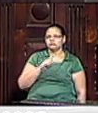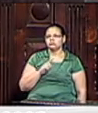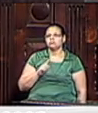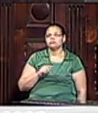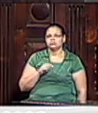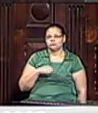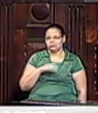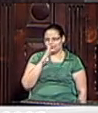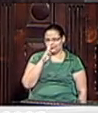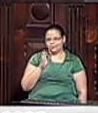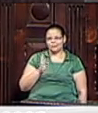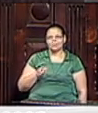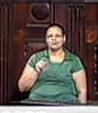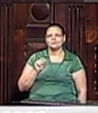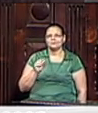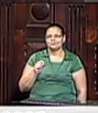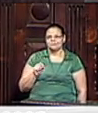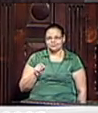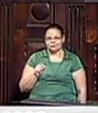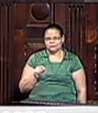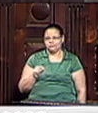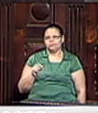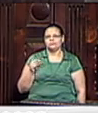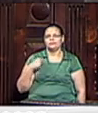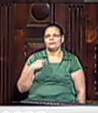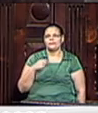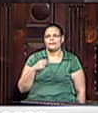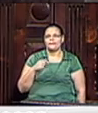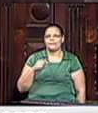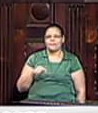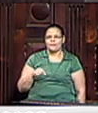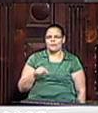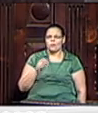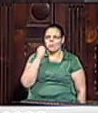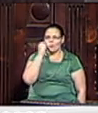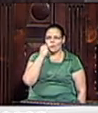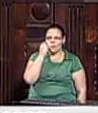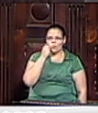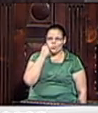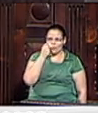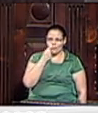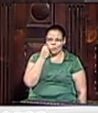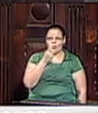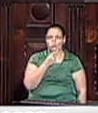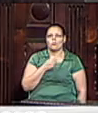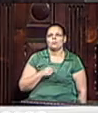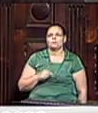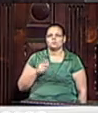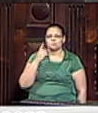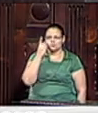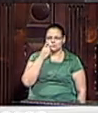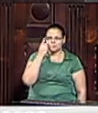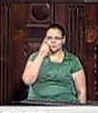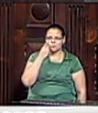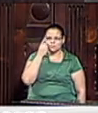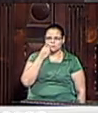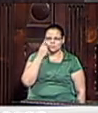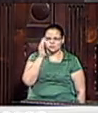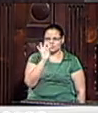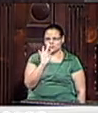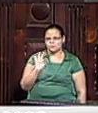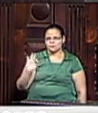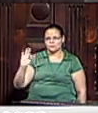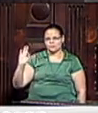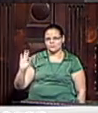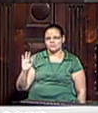já para presidente da República, para senador da República, para deputado